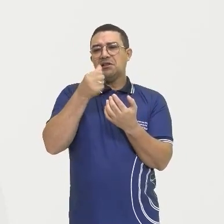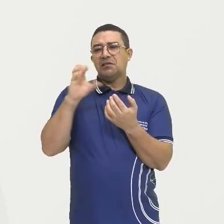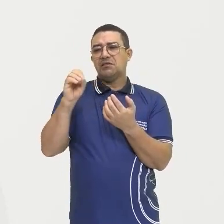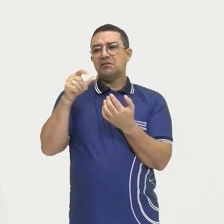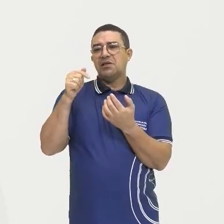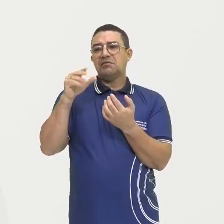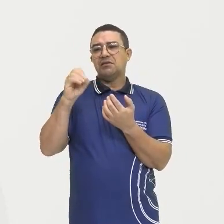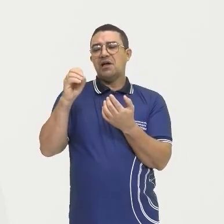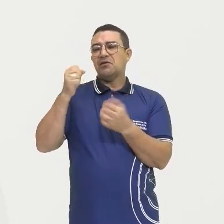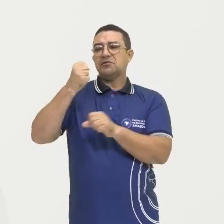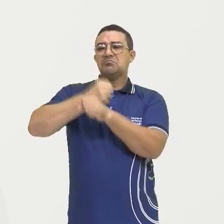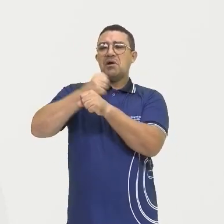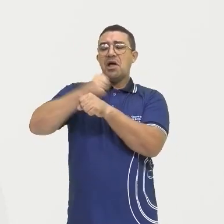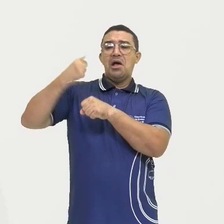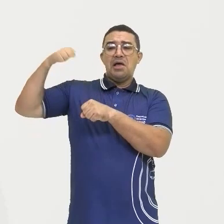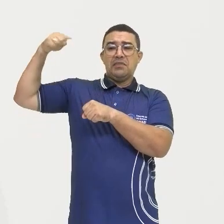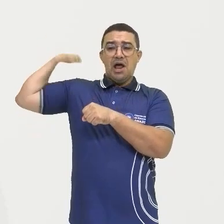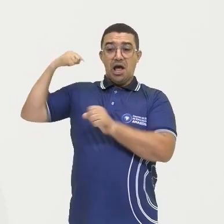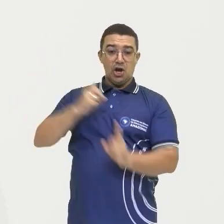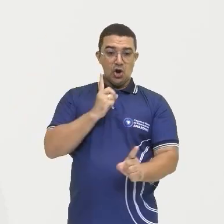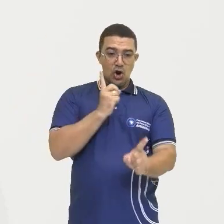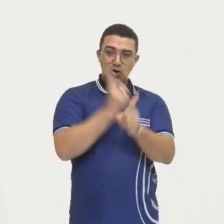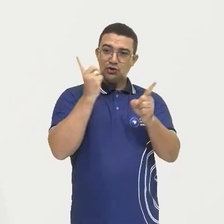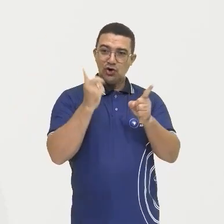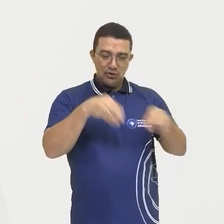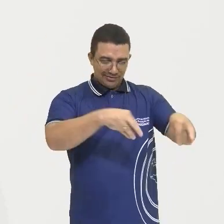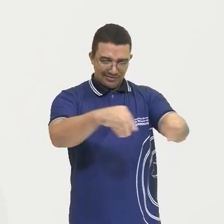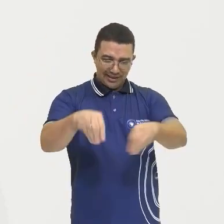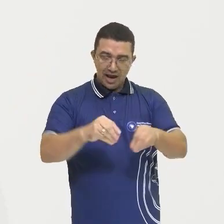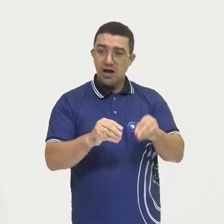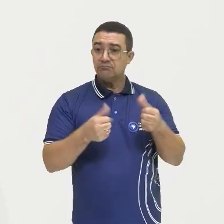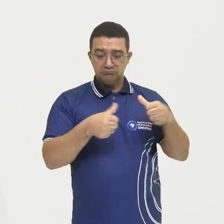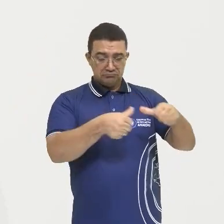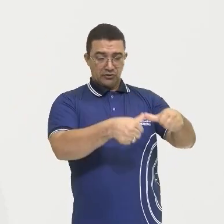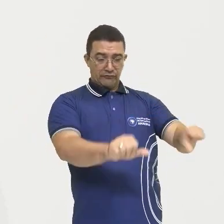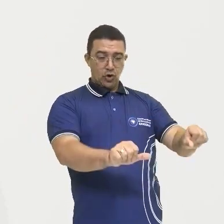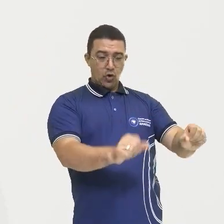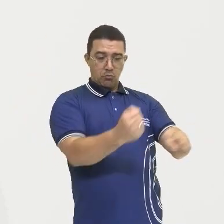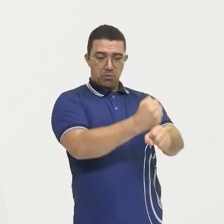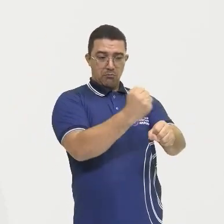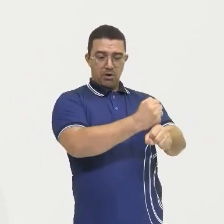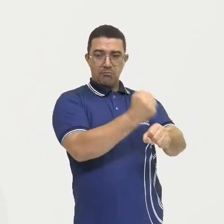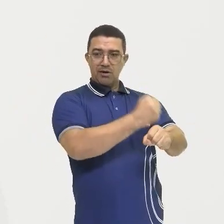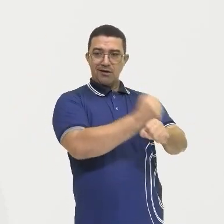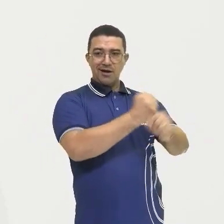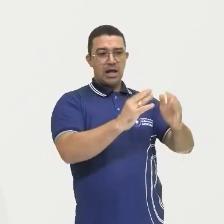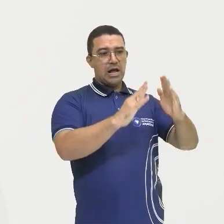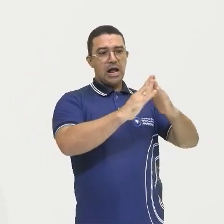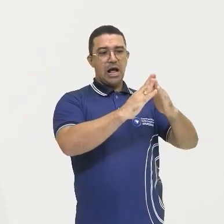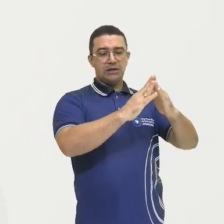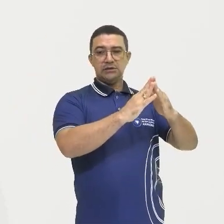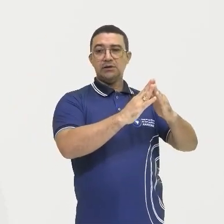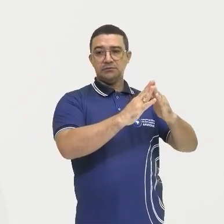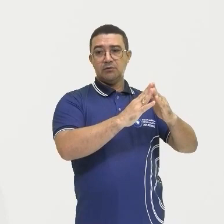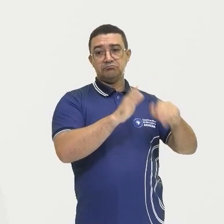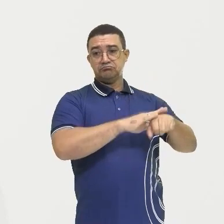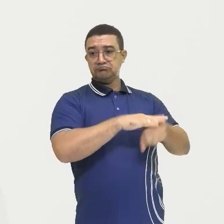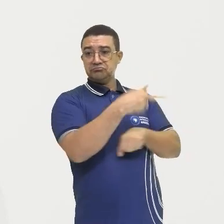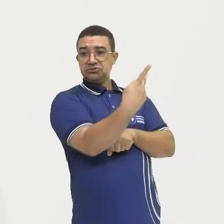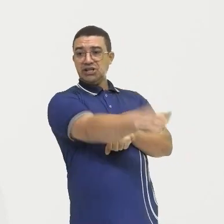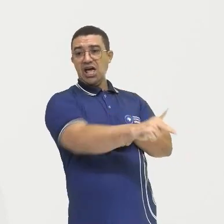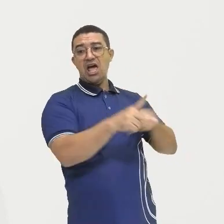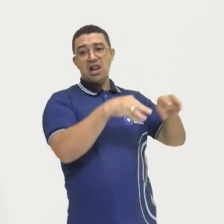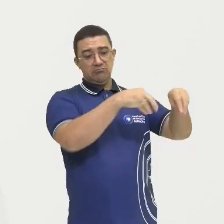atrás, encontrou um pedaço de chão e ali se estabeleceu e ela tem a posse da terra, tá certo? E